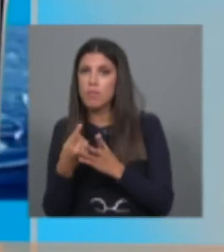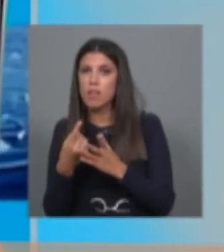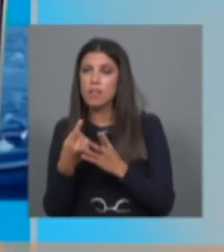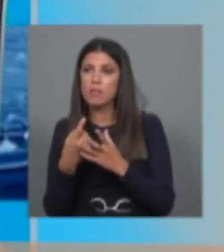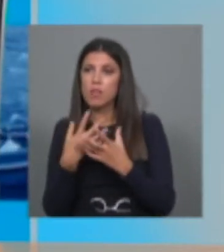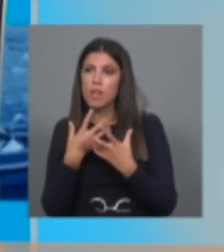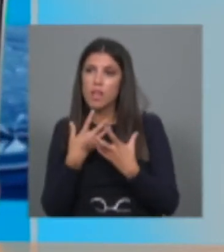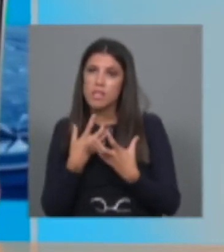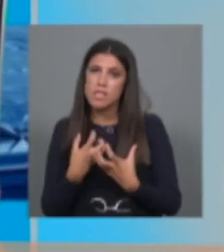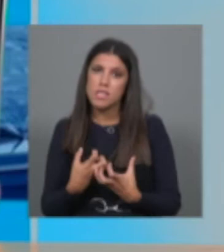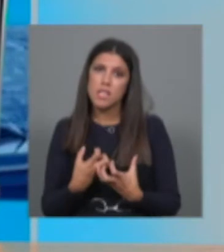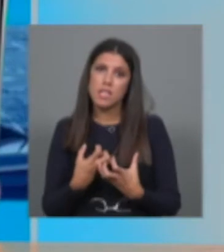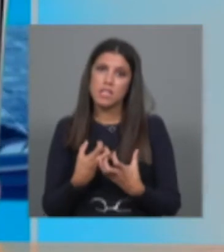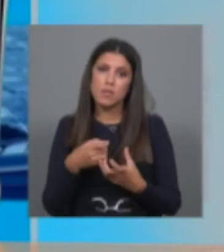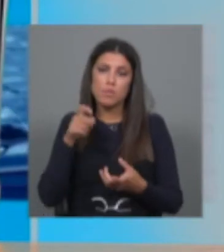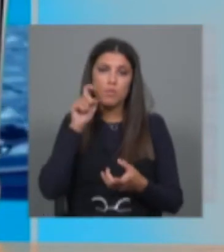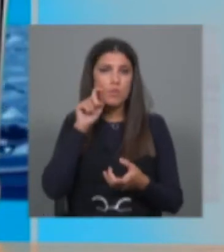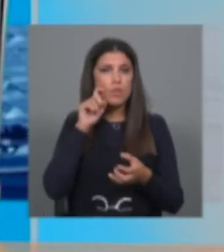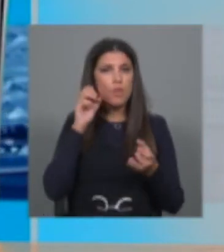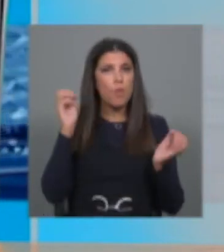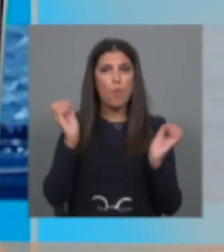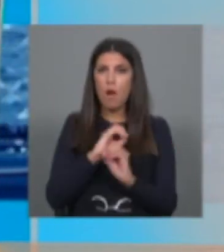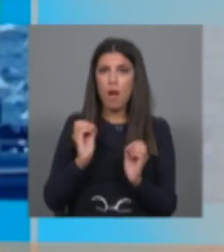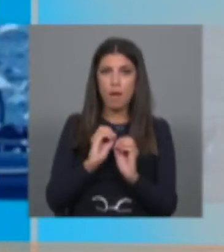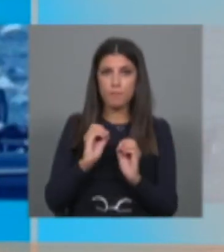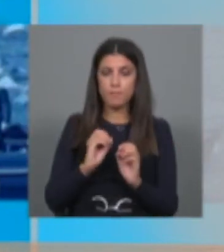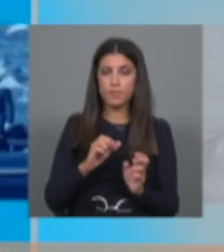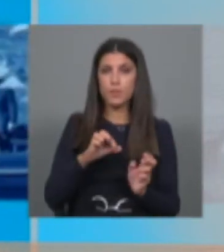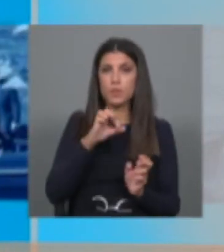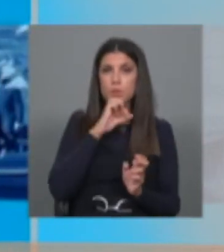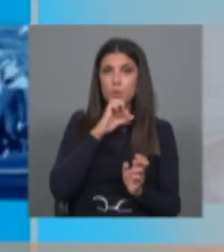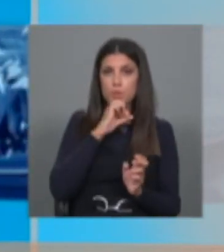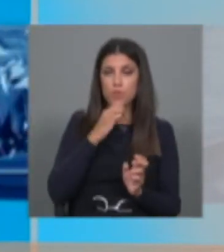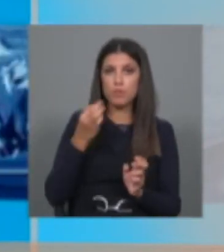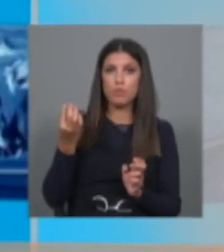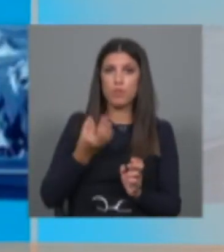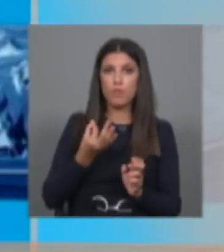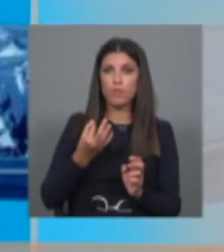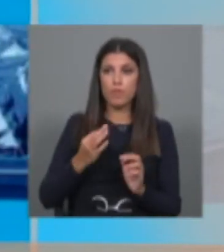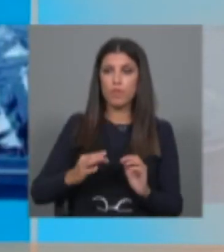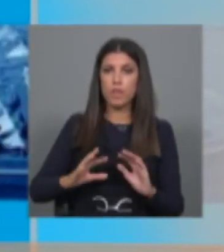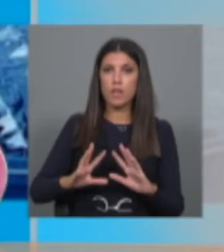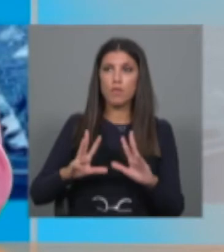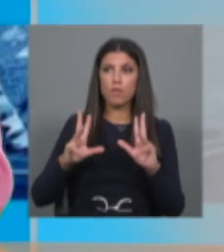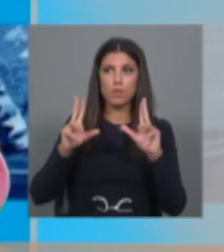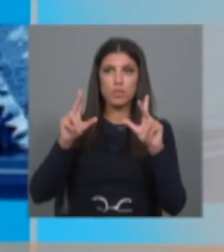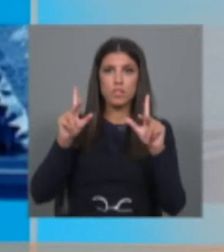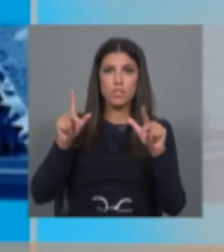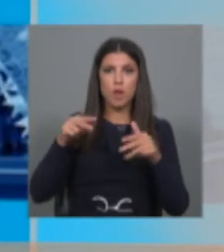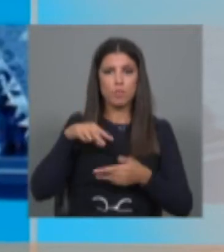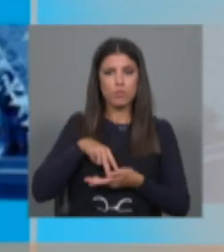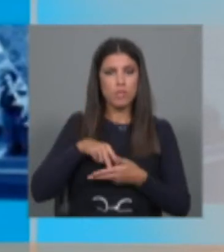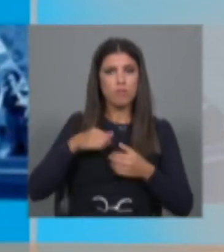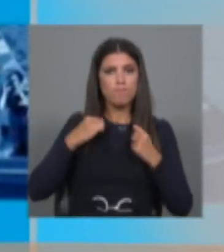sentem tão desprotegidos. Os bispos tiveram também aqui uma evolução na sua